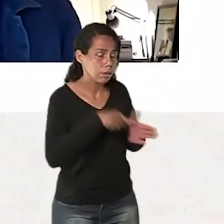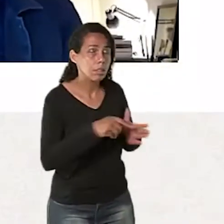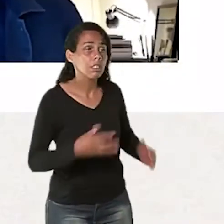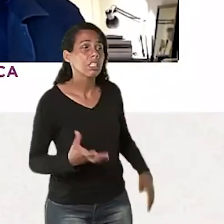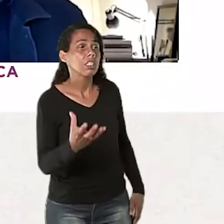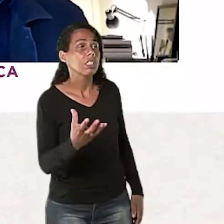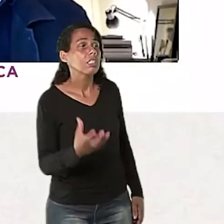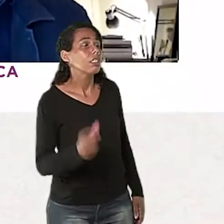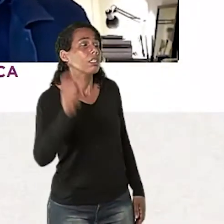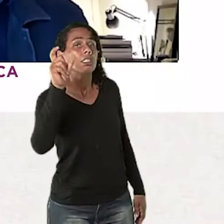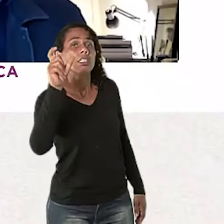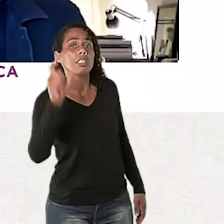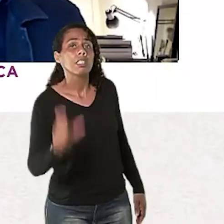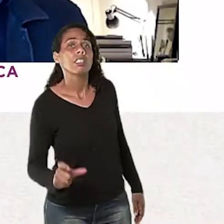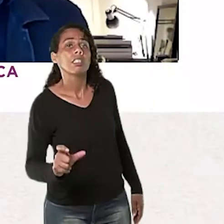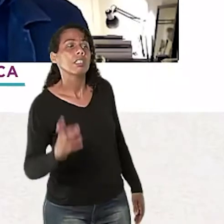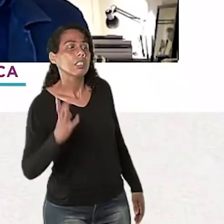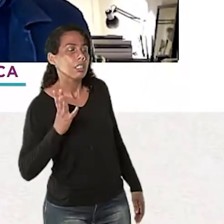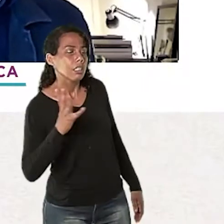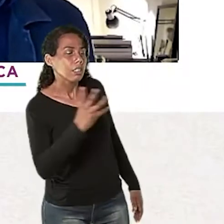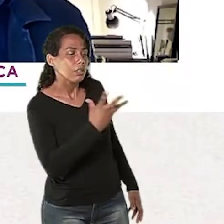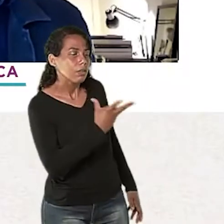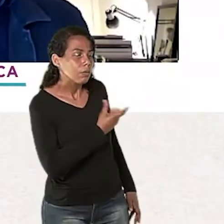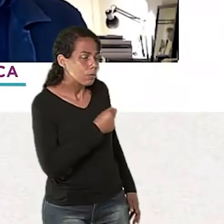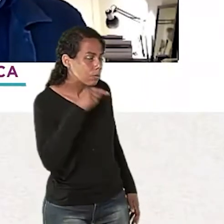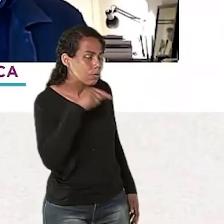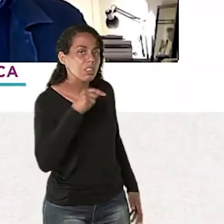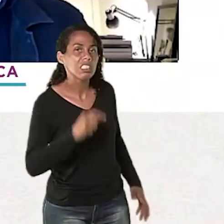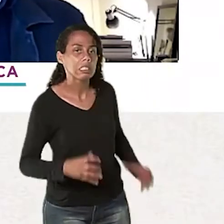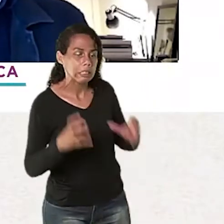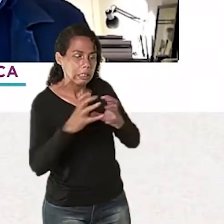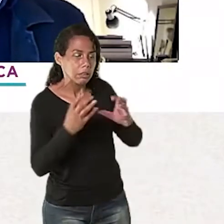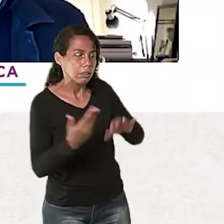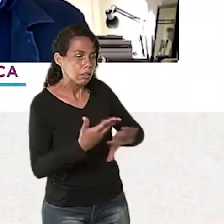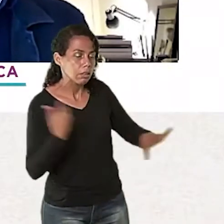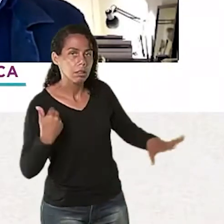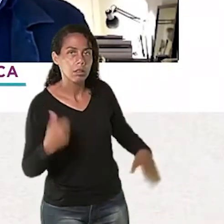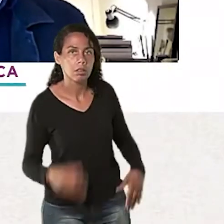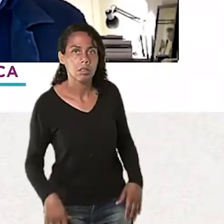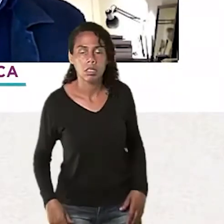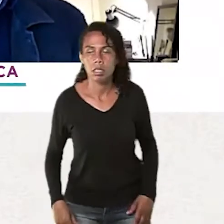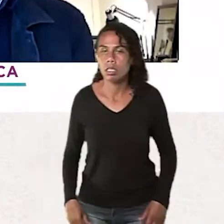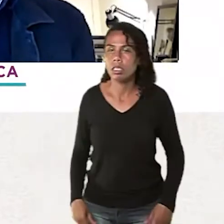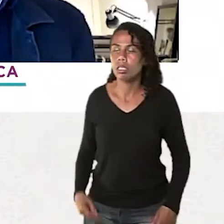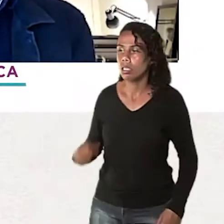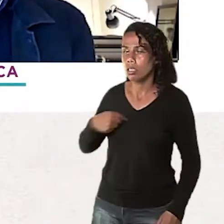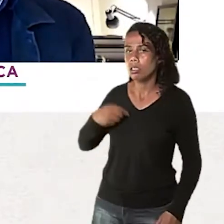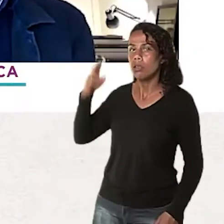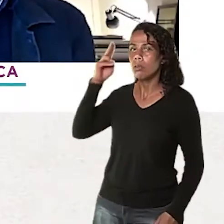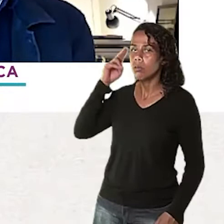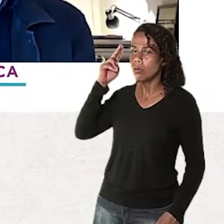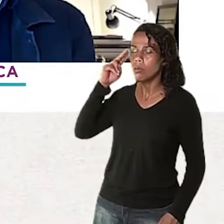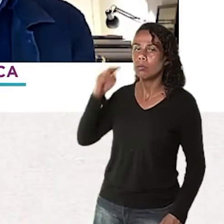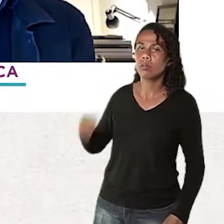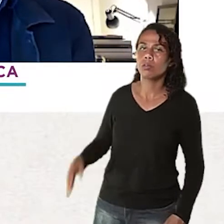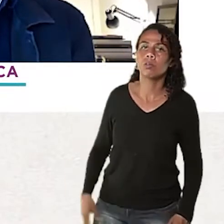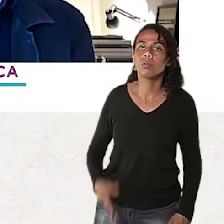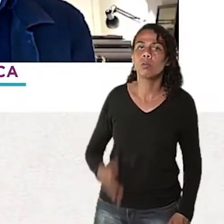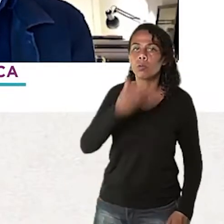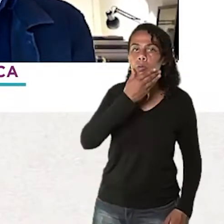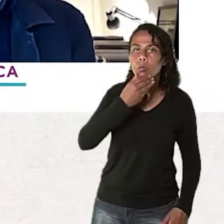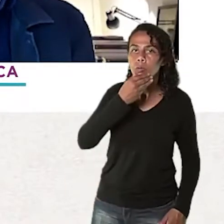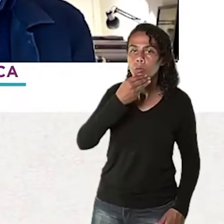manobrista tudo lá em hotel, né? Cassino e hotel. Então tinha um hotel com diamantes